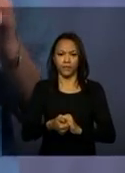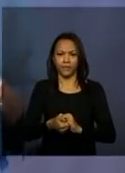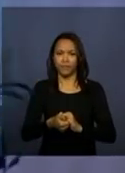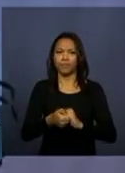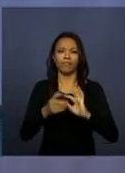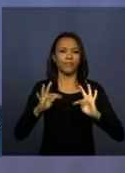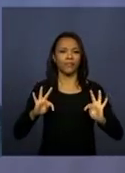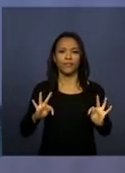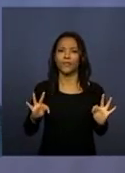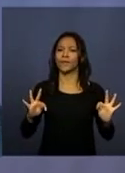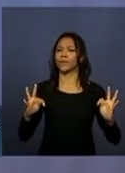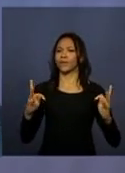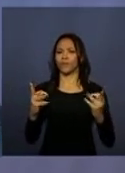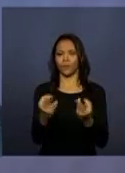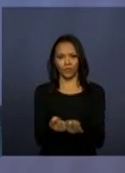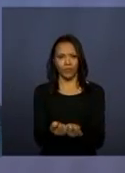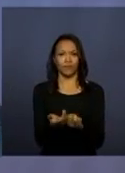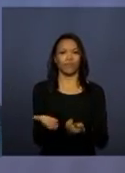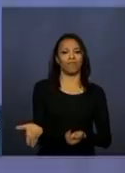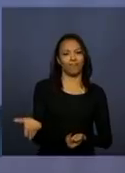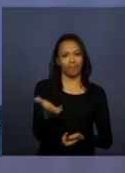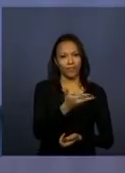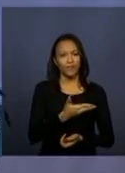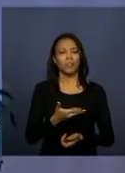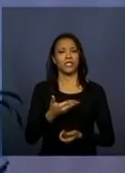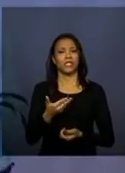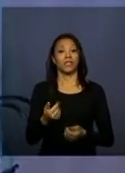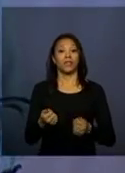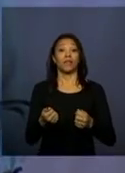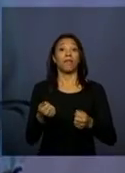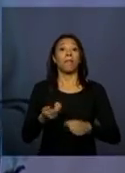todos aqueles que fizeram o Pronatec